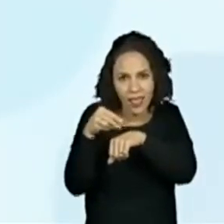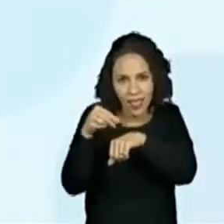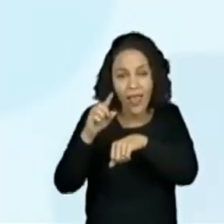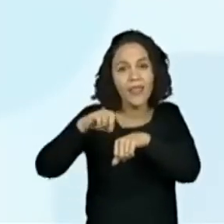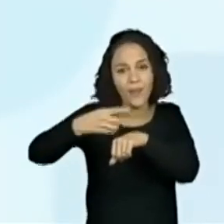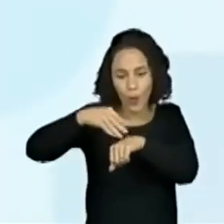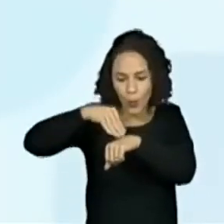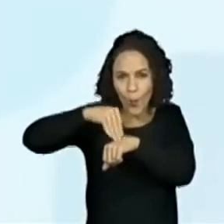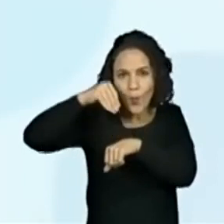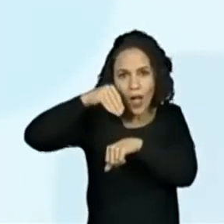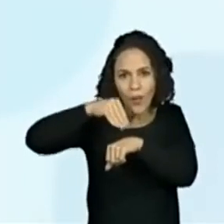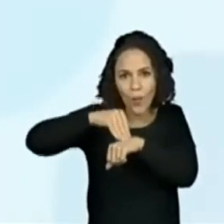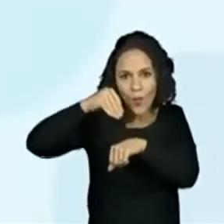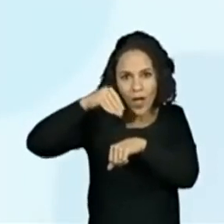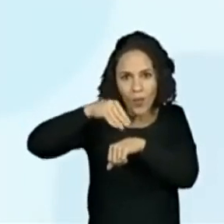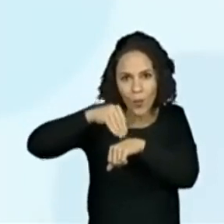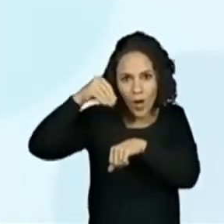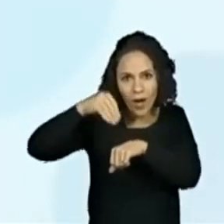Antes de ingerir,